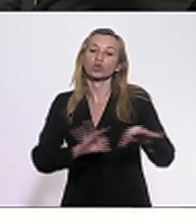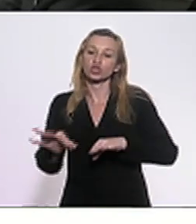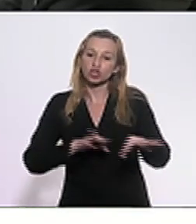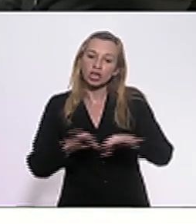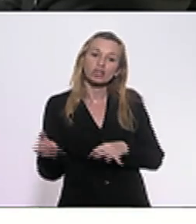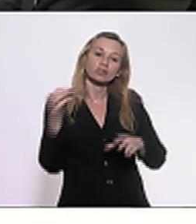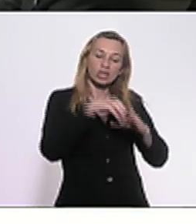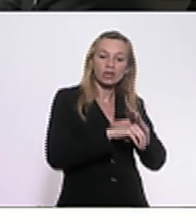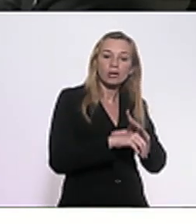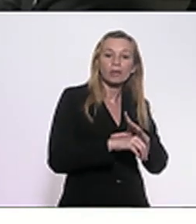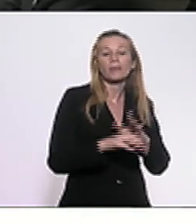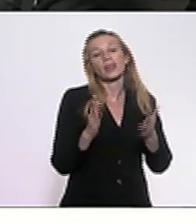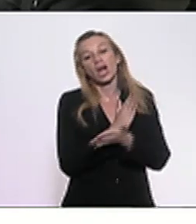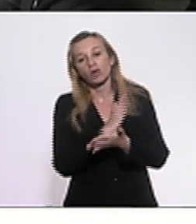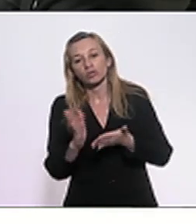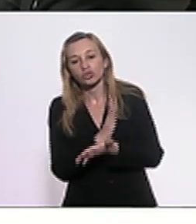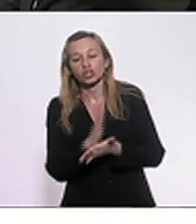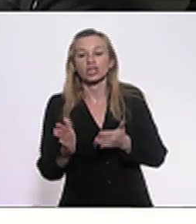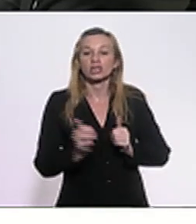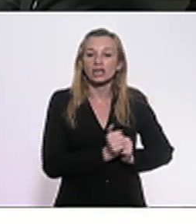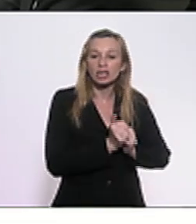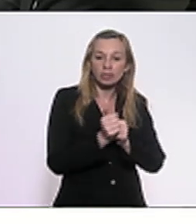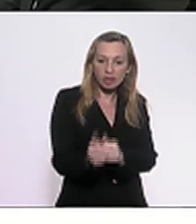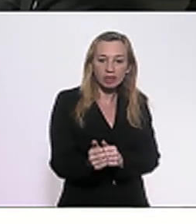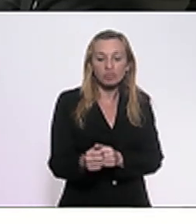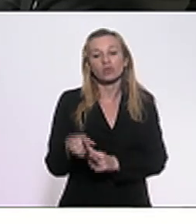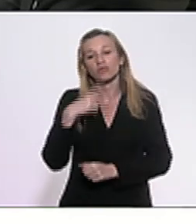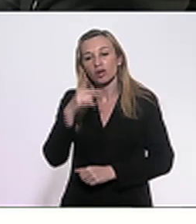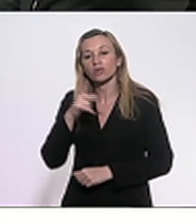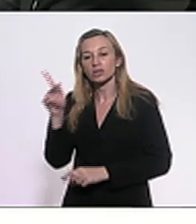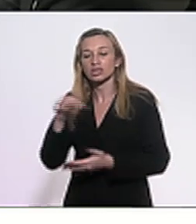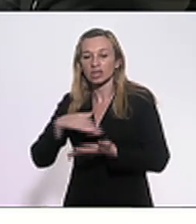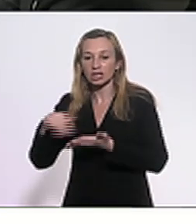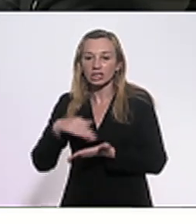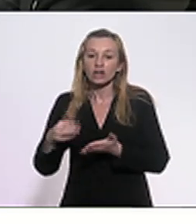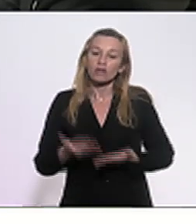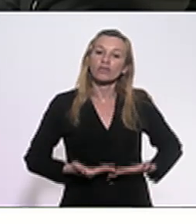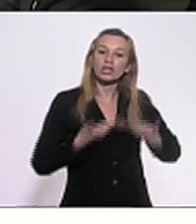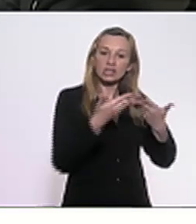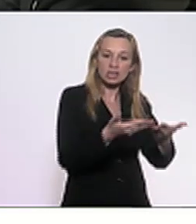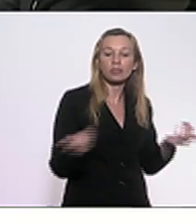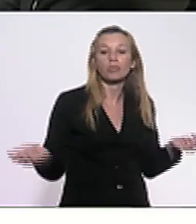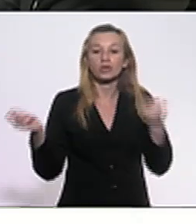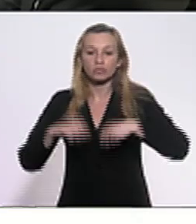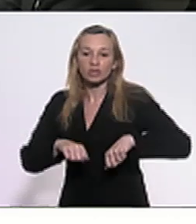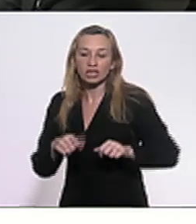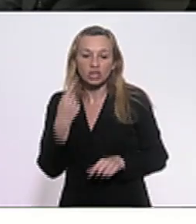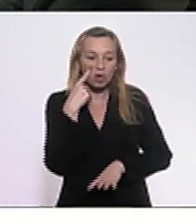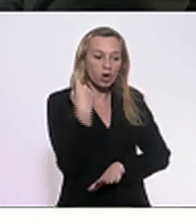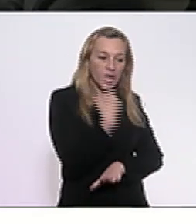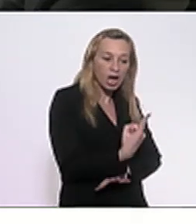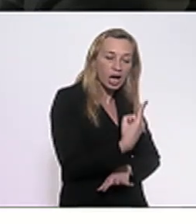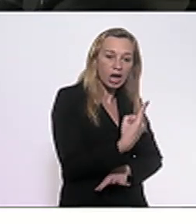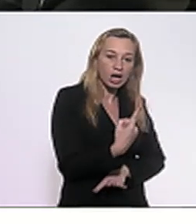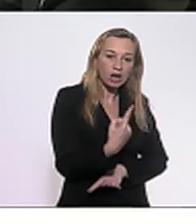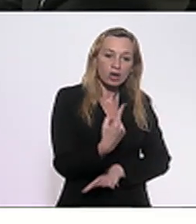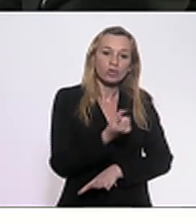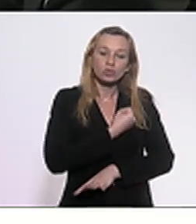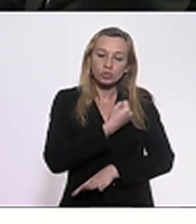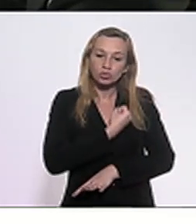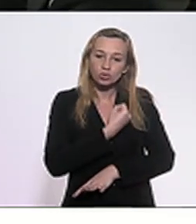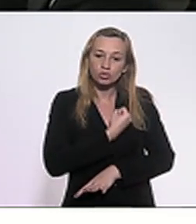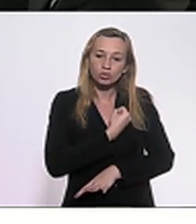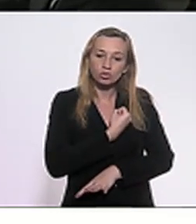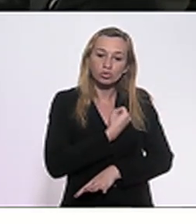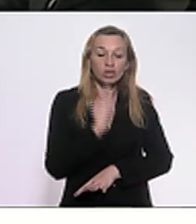alguns deles já até em andamento, como falou o secretário, na linha de oferecer ao contribuinte a possibilidade de olhar sua conta corrente junto ao fisco,